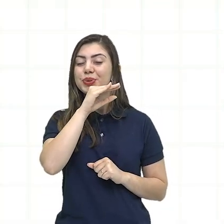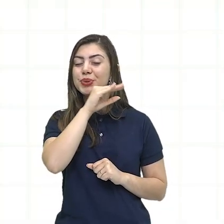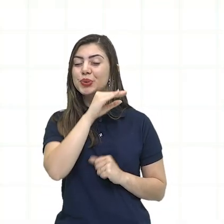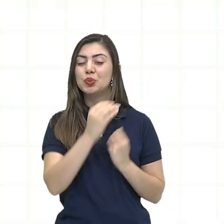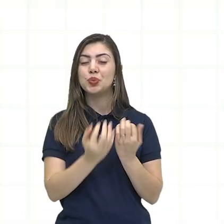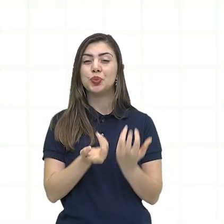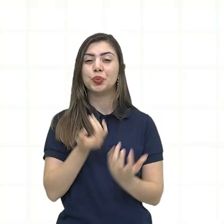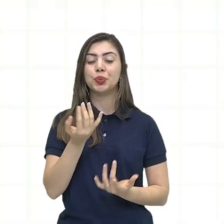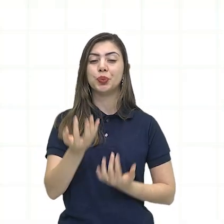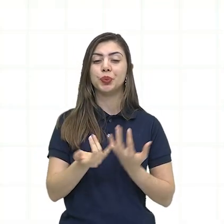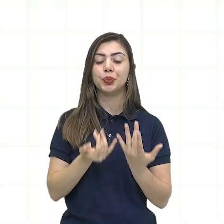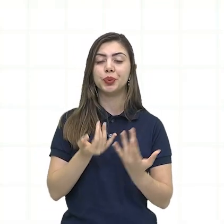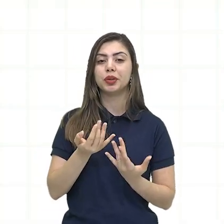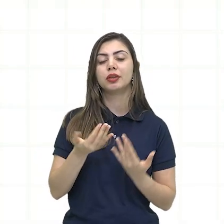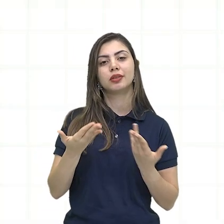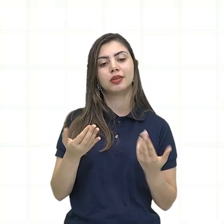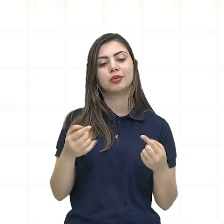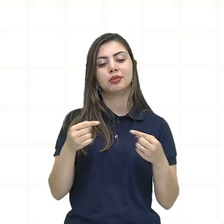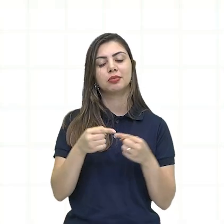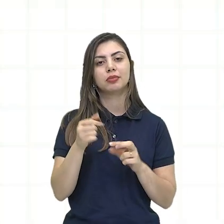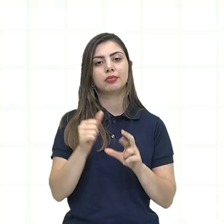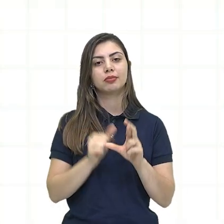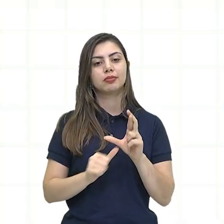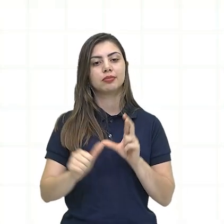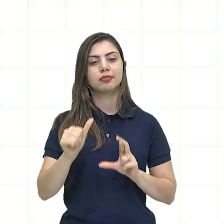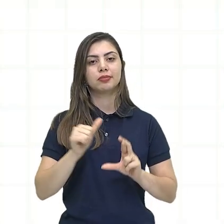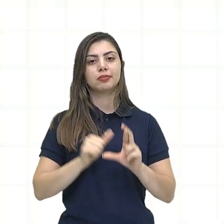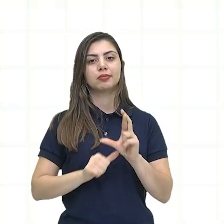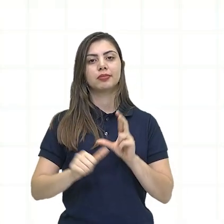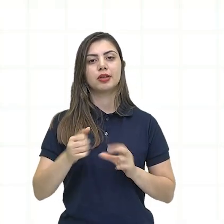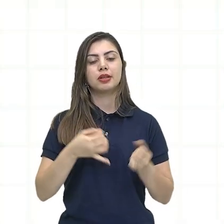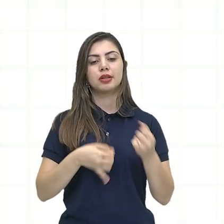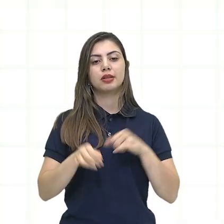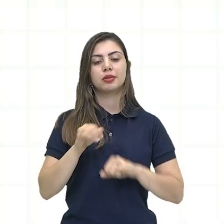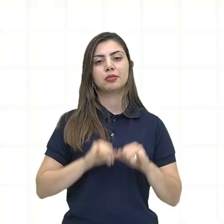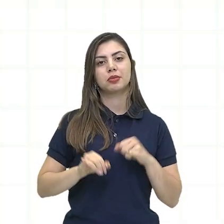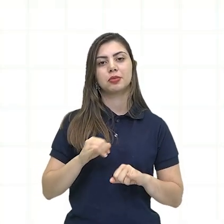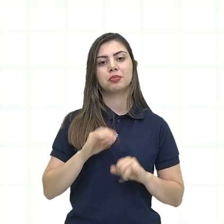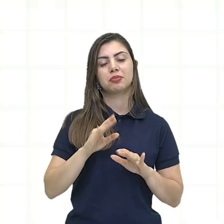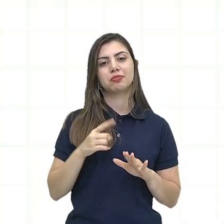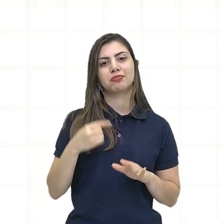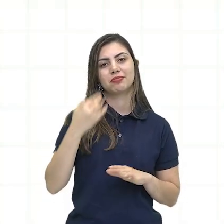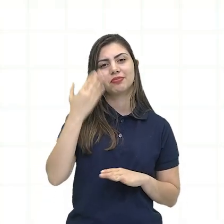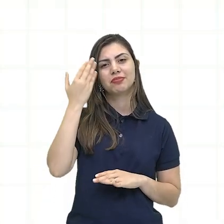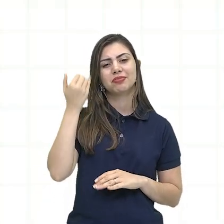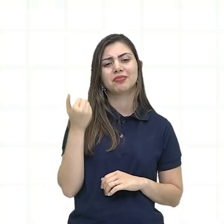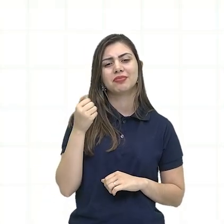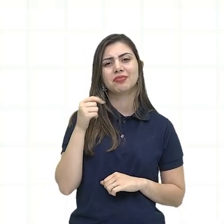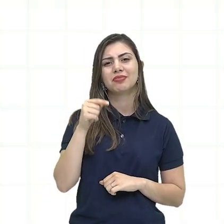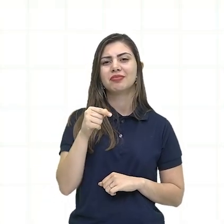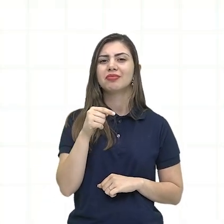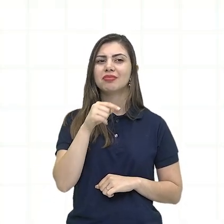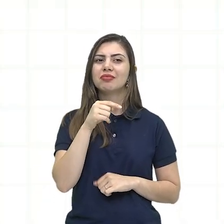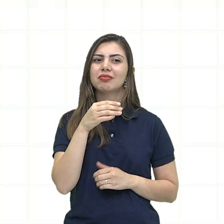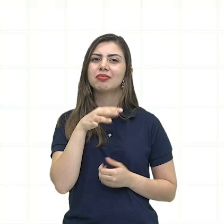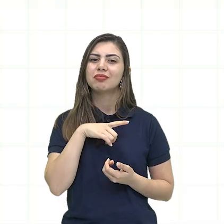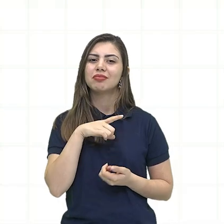uma transformação química. Infelizmente, às vezes, na maioria das vezes, né, maléfica.